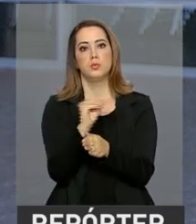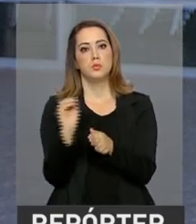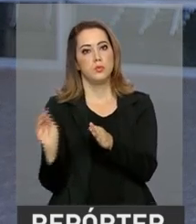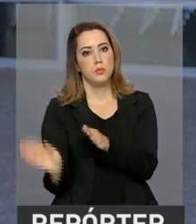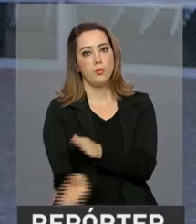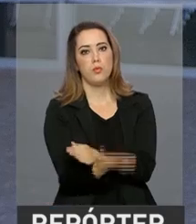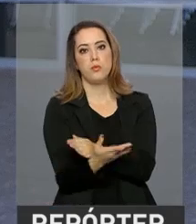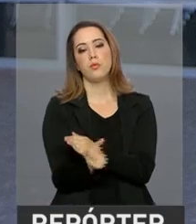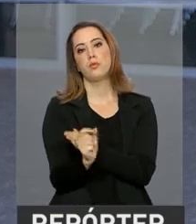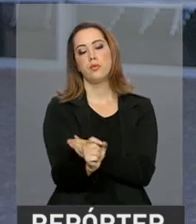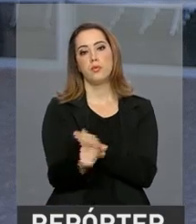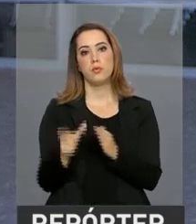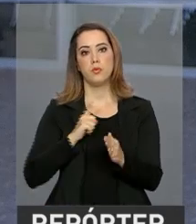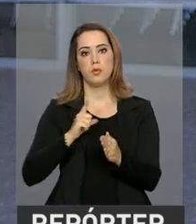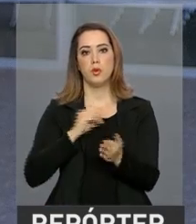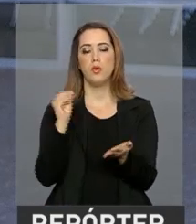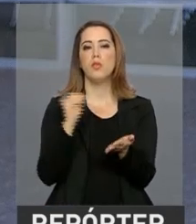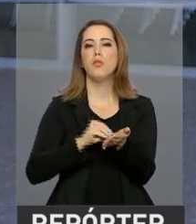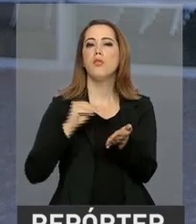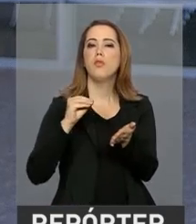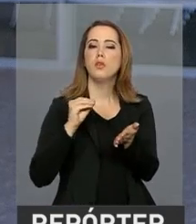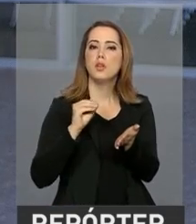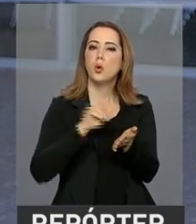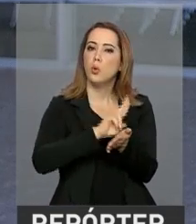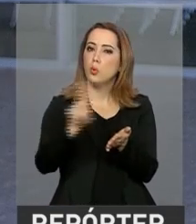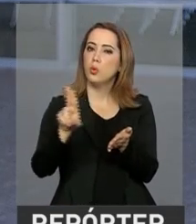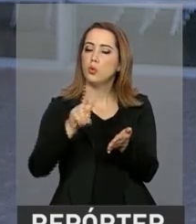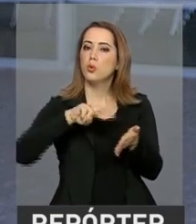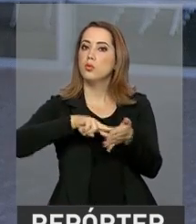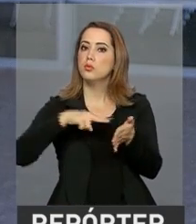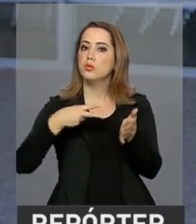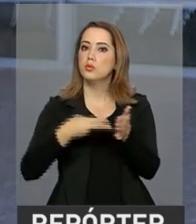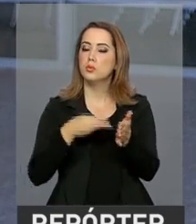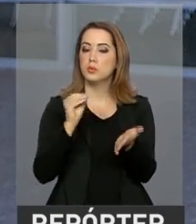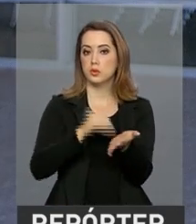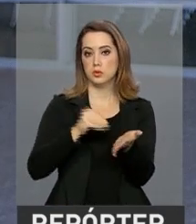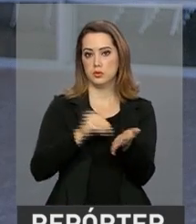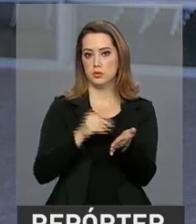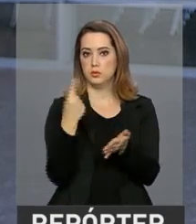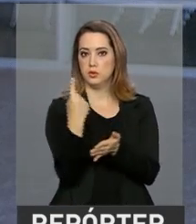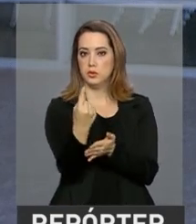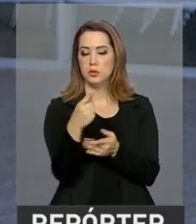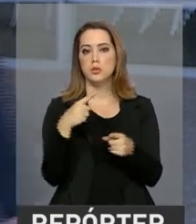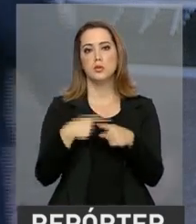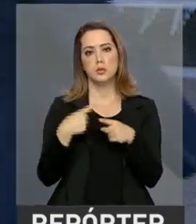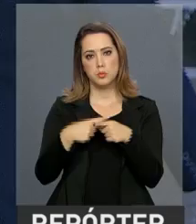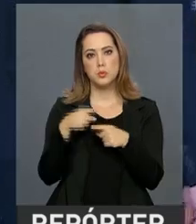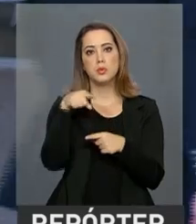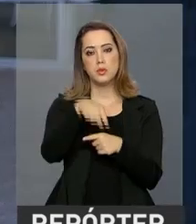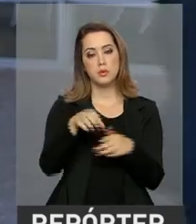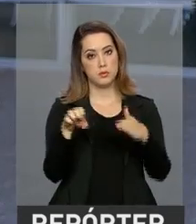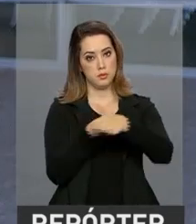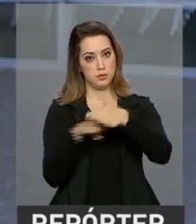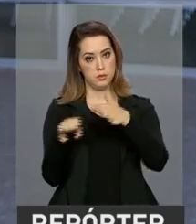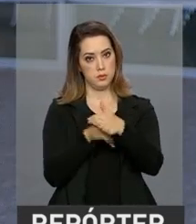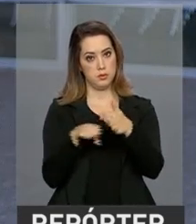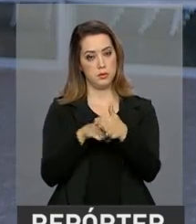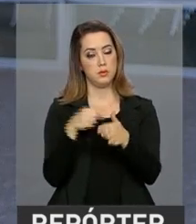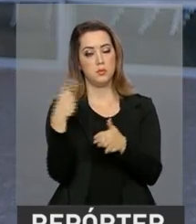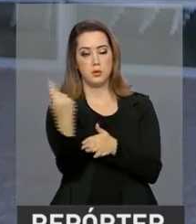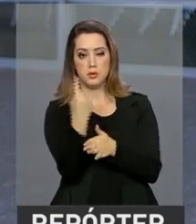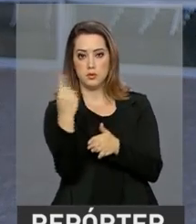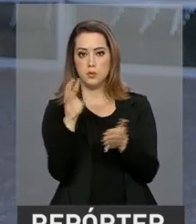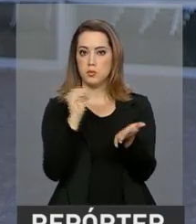uma referência ao fato de que essa é a última das grandes construtoras que está sendo investigada aí na Operação